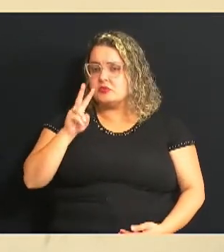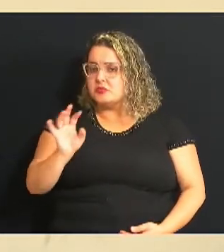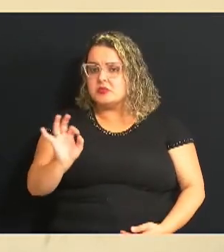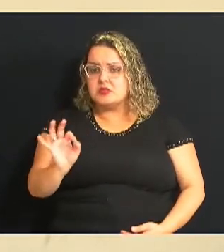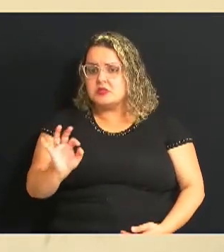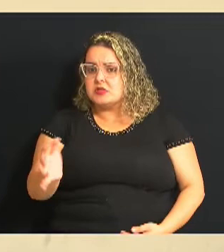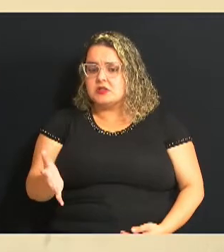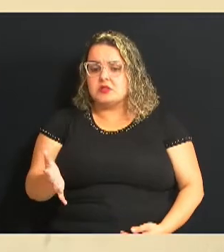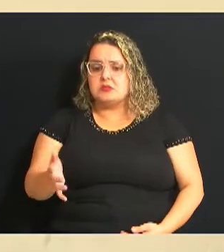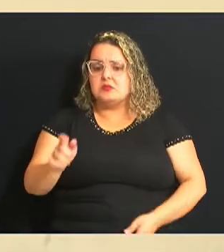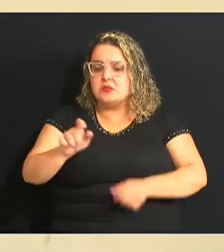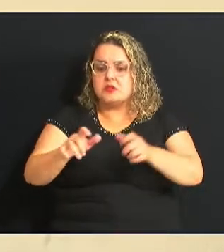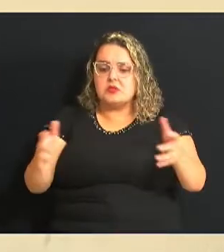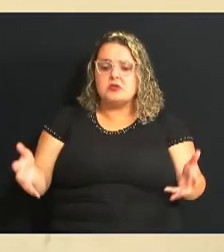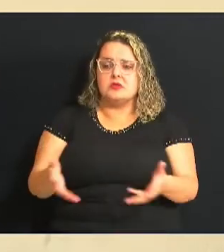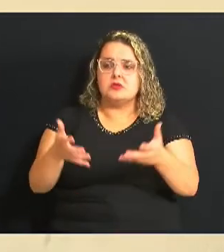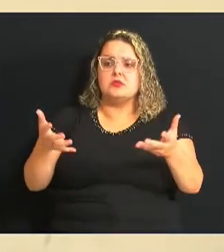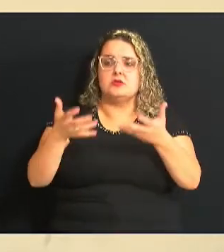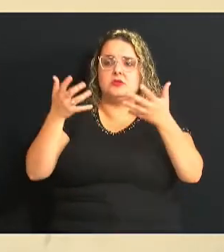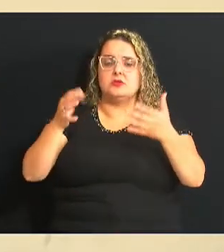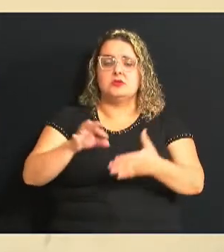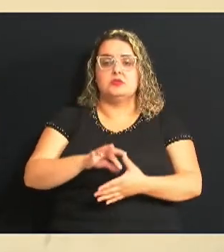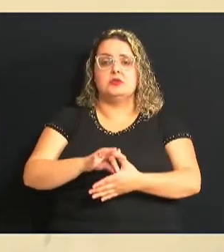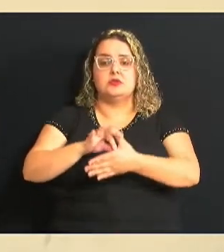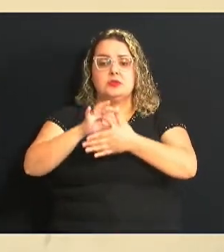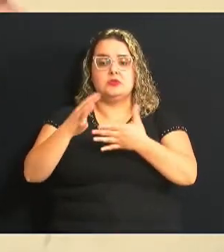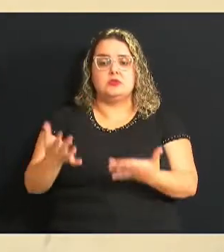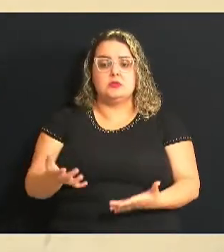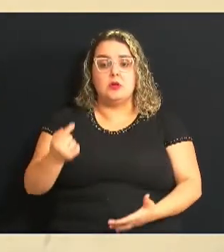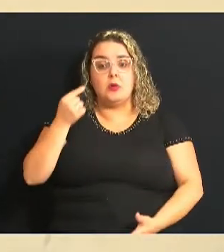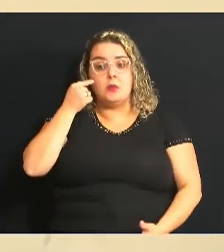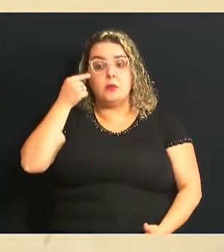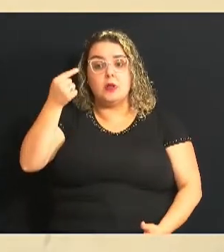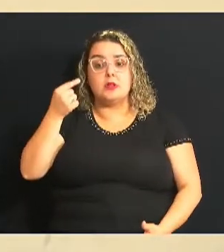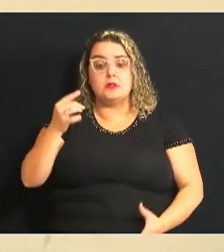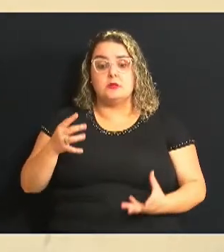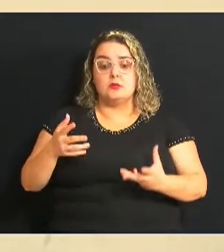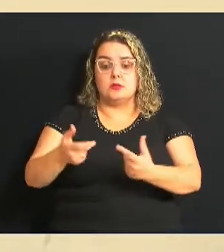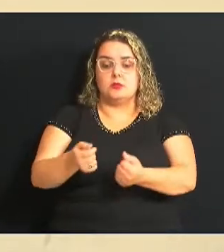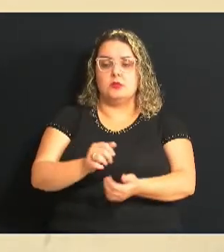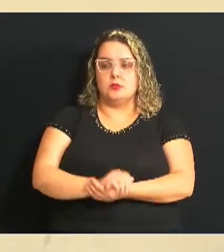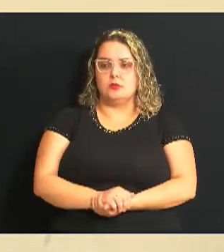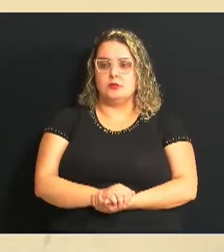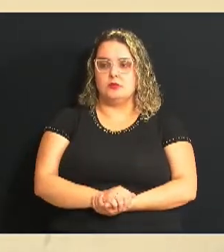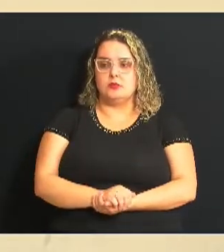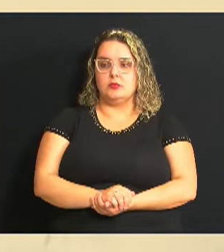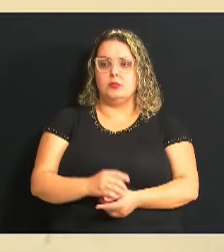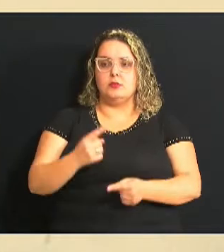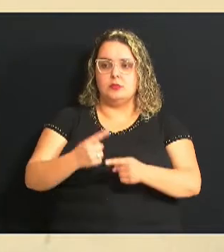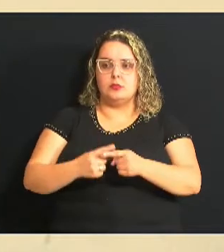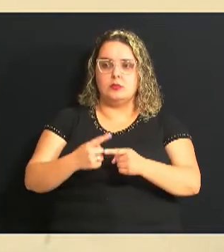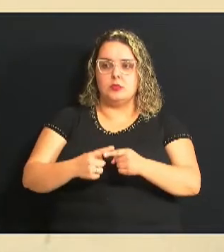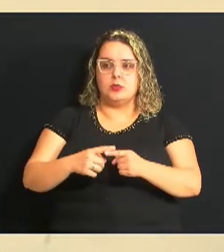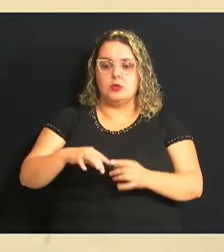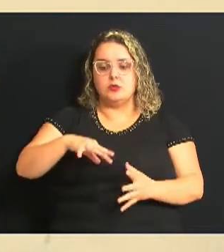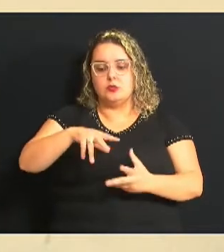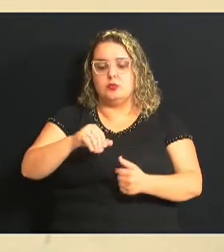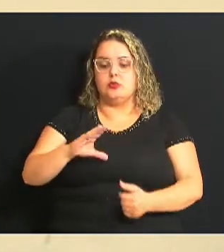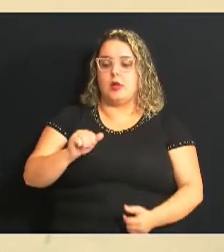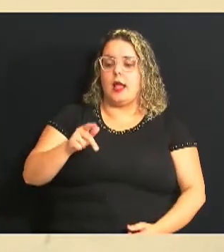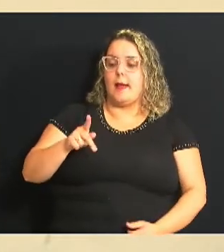tomando iniciativa de liderança, pensando no coletivo. Porque no mundo capitalista você vê